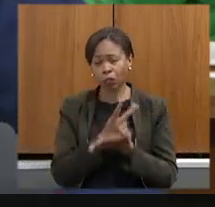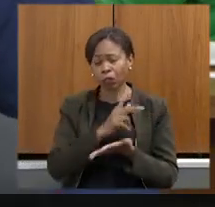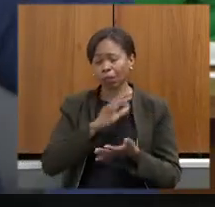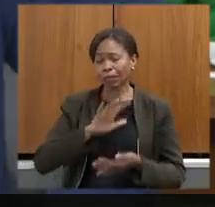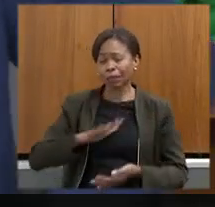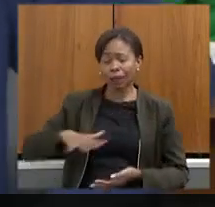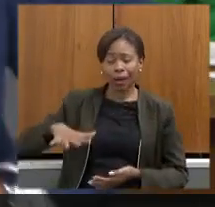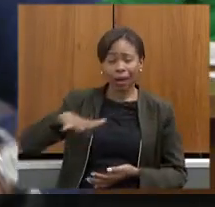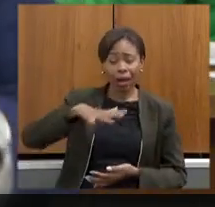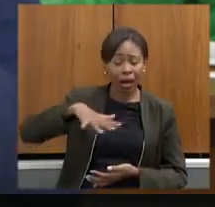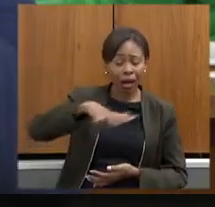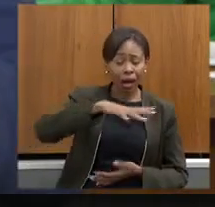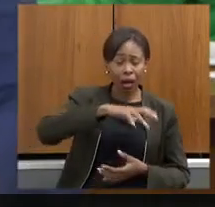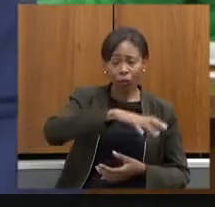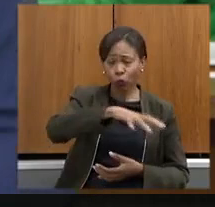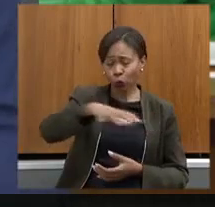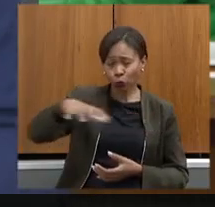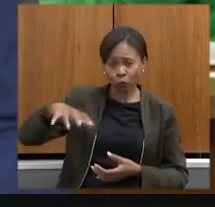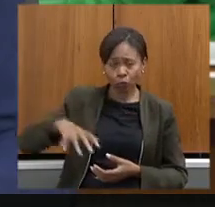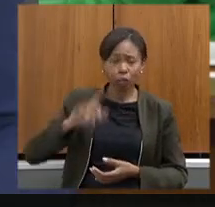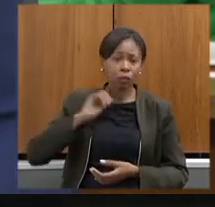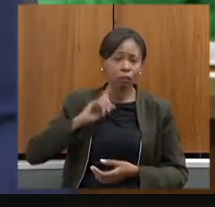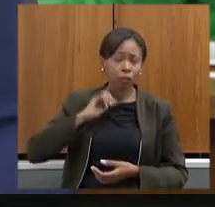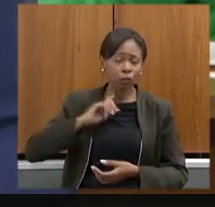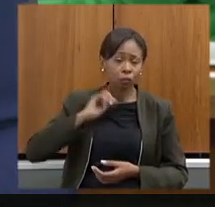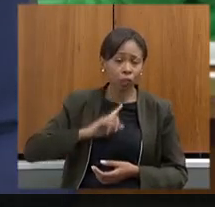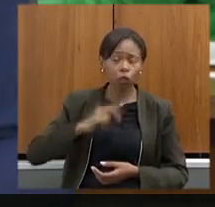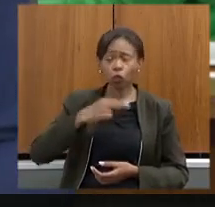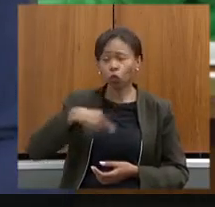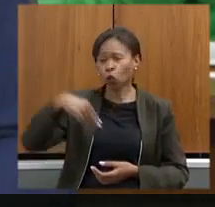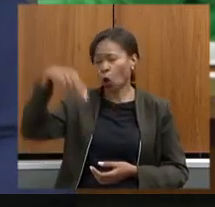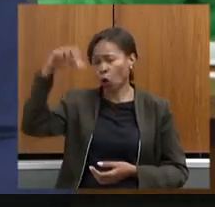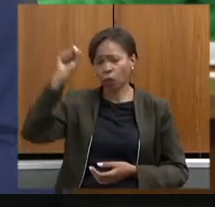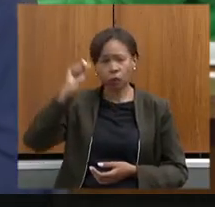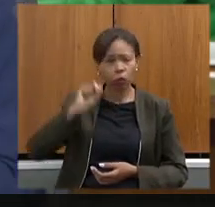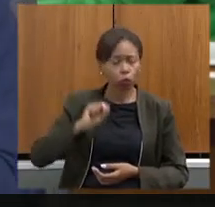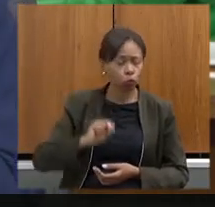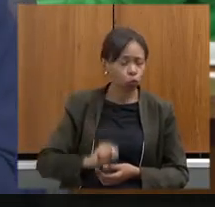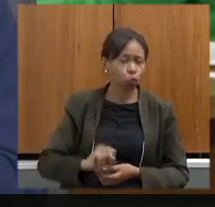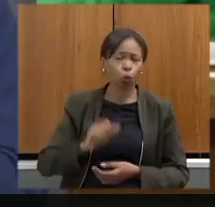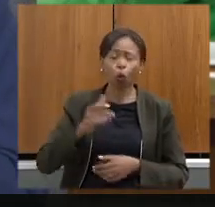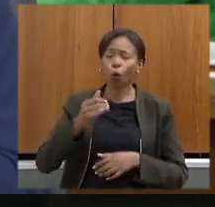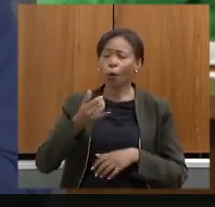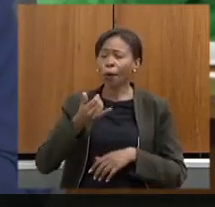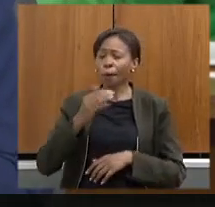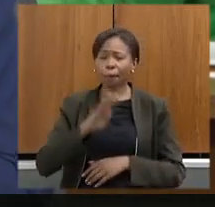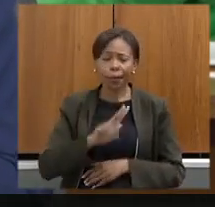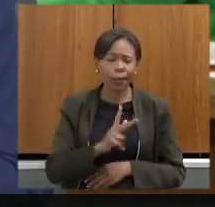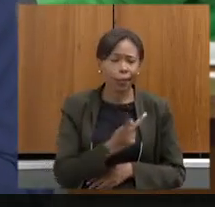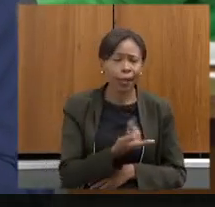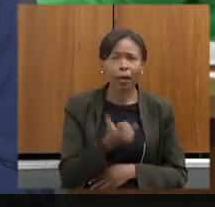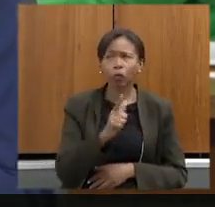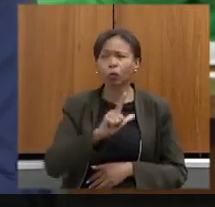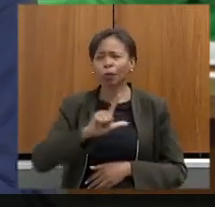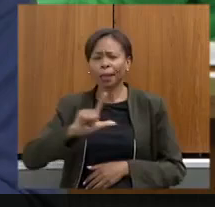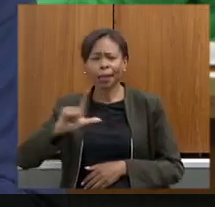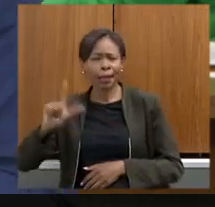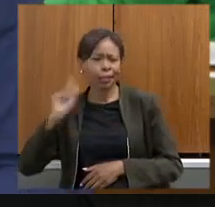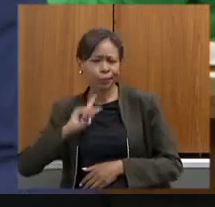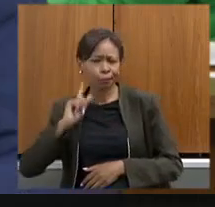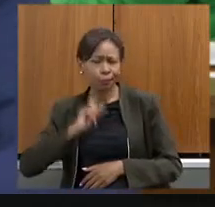diversas regiões do nosso Estado de infelizmente de Norte a Sul na Metropolitana também na no leste de Minas